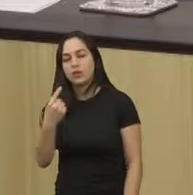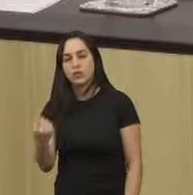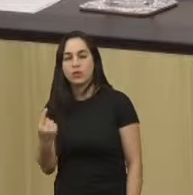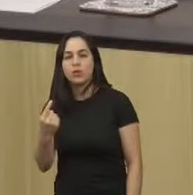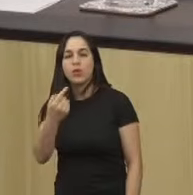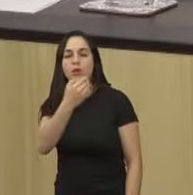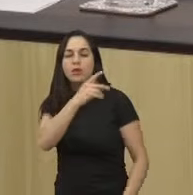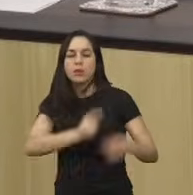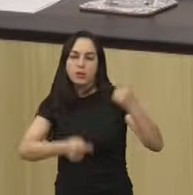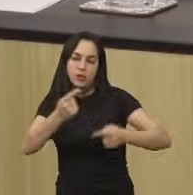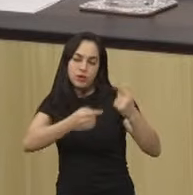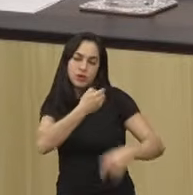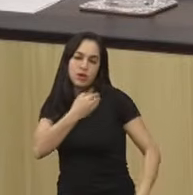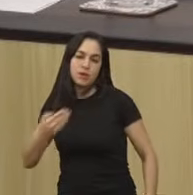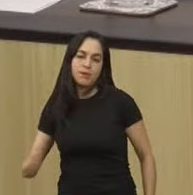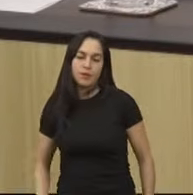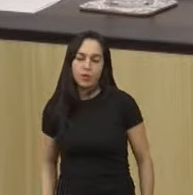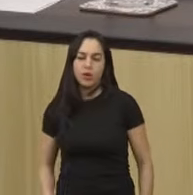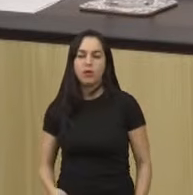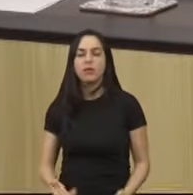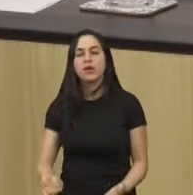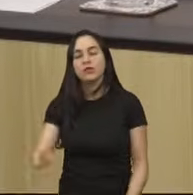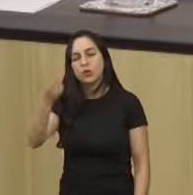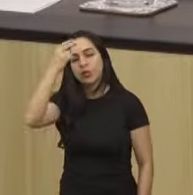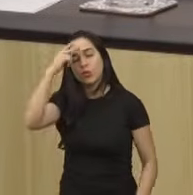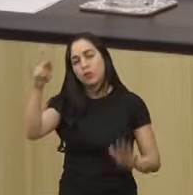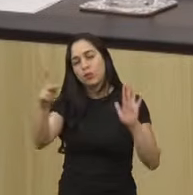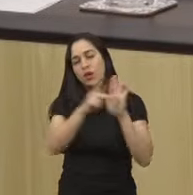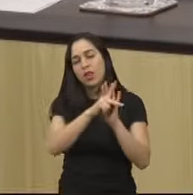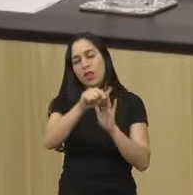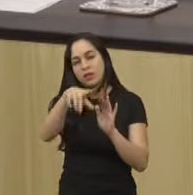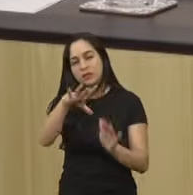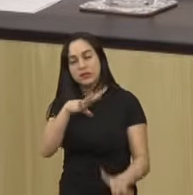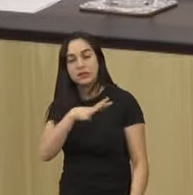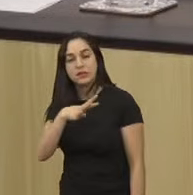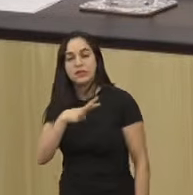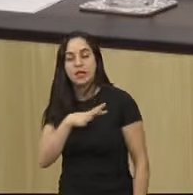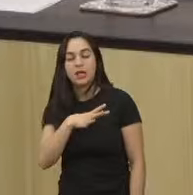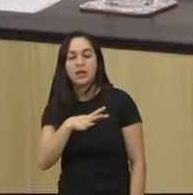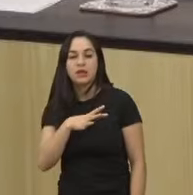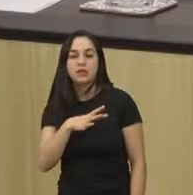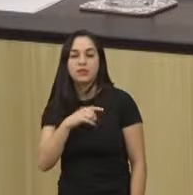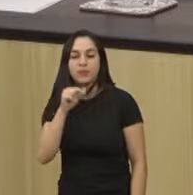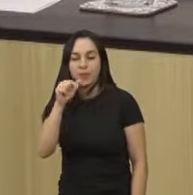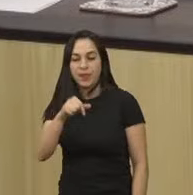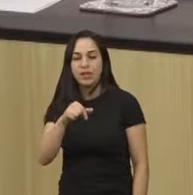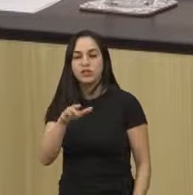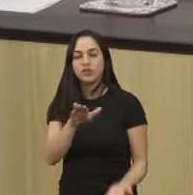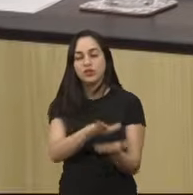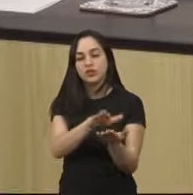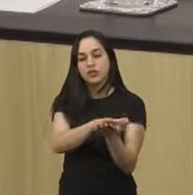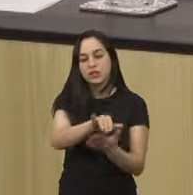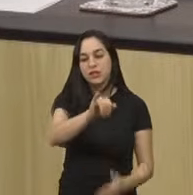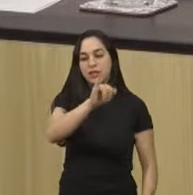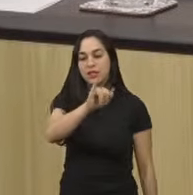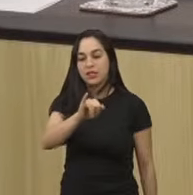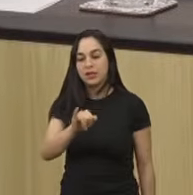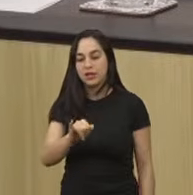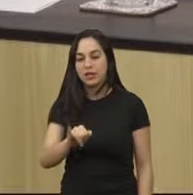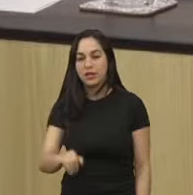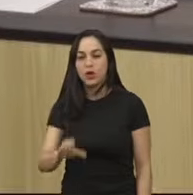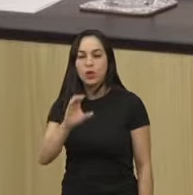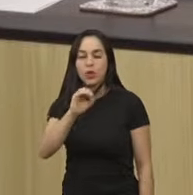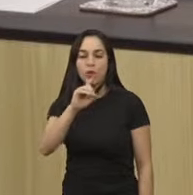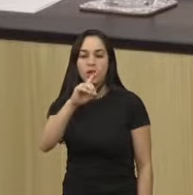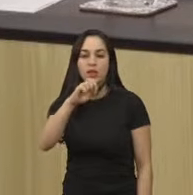de preservação do patrimônio cultural. Cria o Conselho de Defesa do Patrimônio Cultural do município de Jacareí,